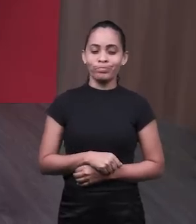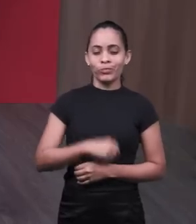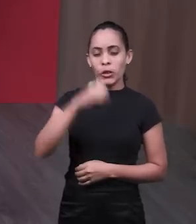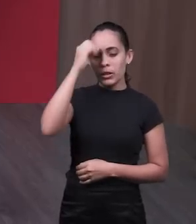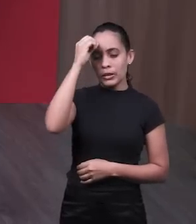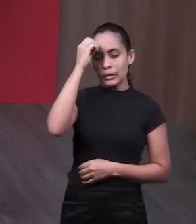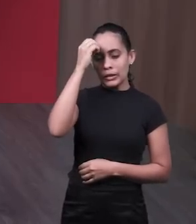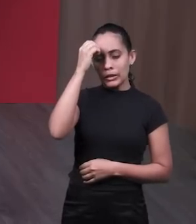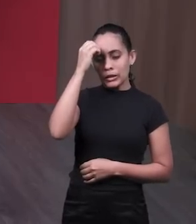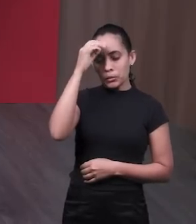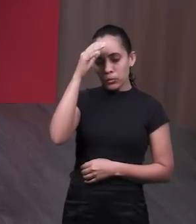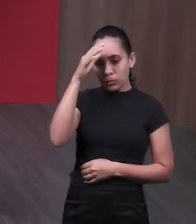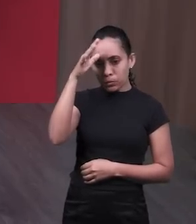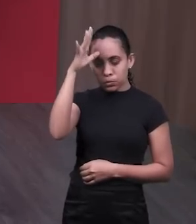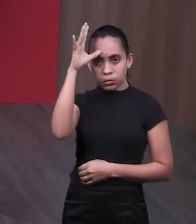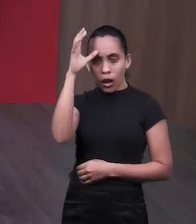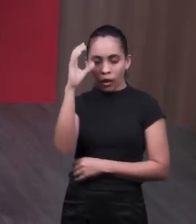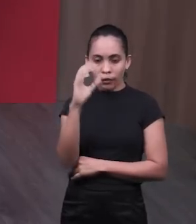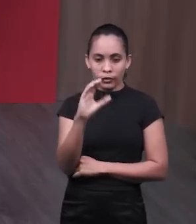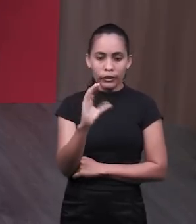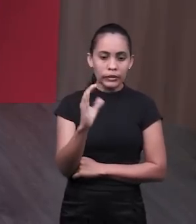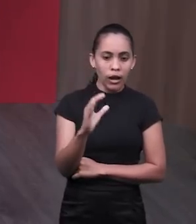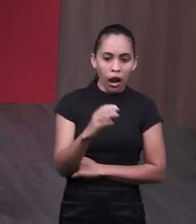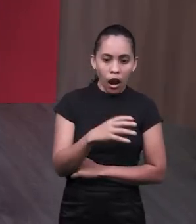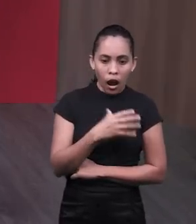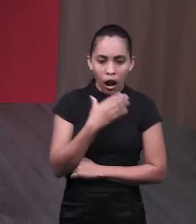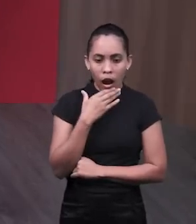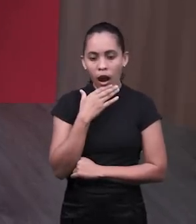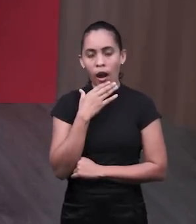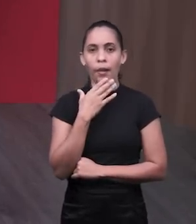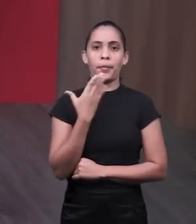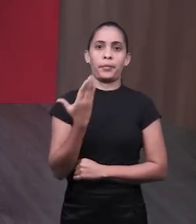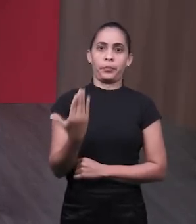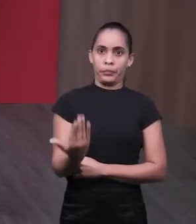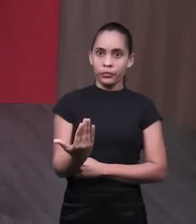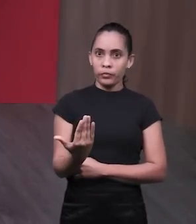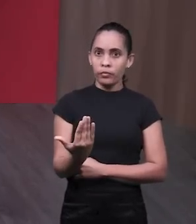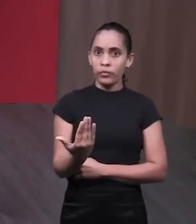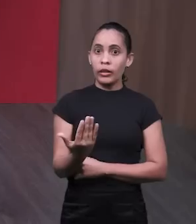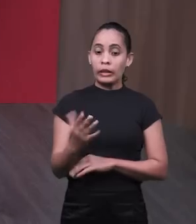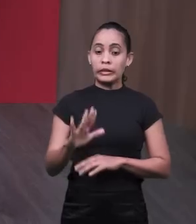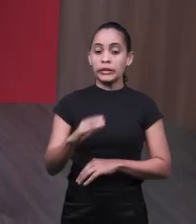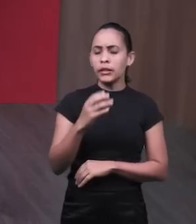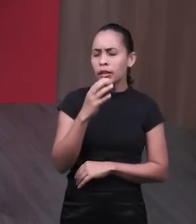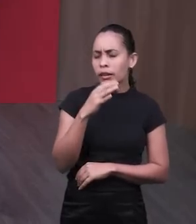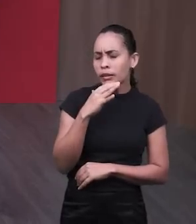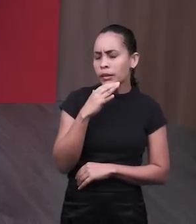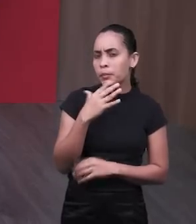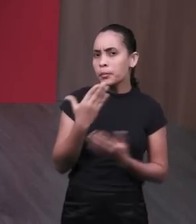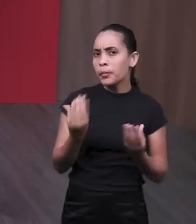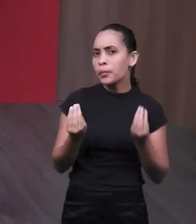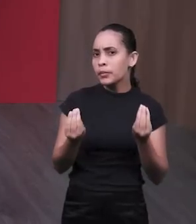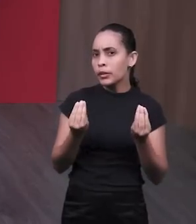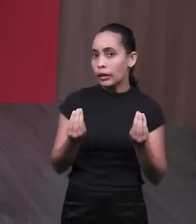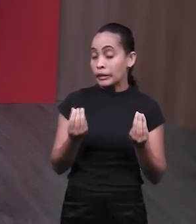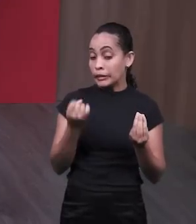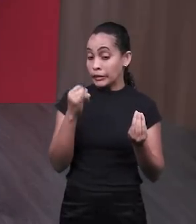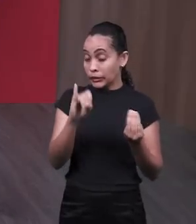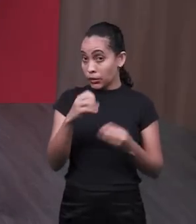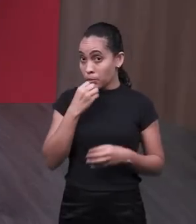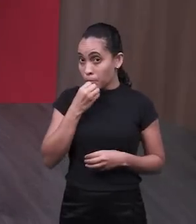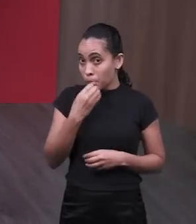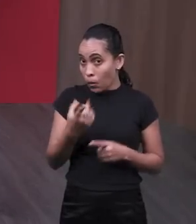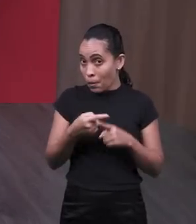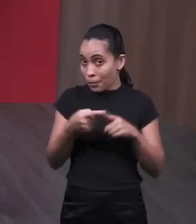com o conhecimento científico. E esse encantamento, ele é até útil desde que